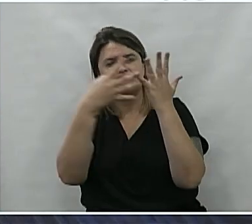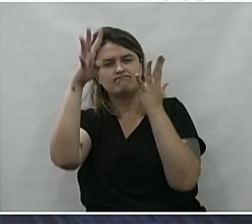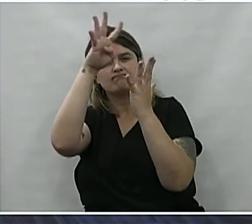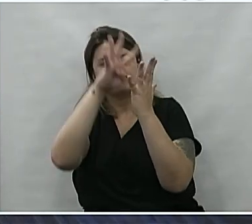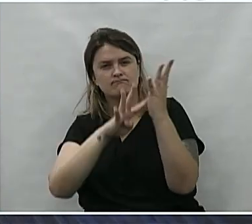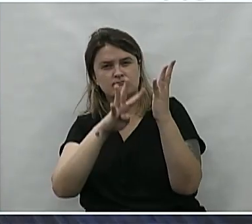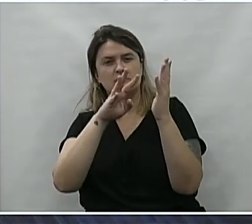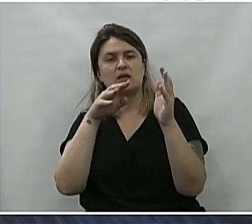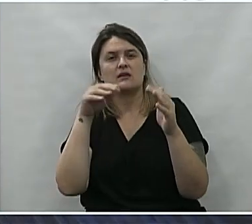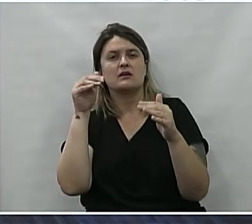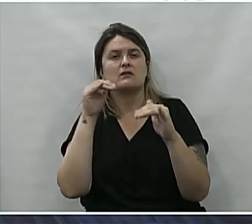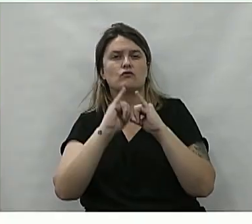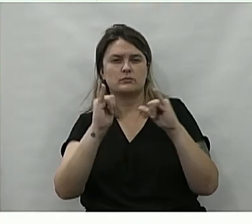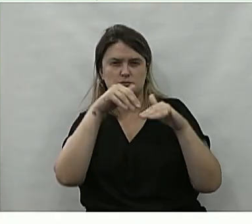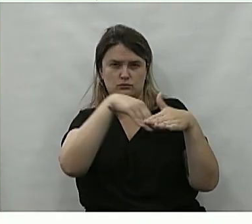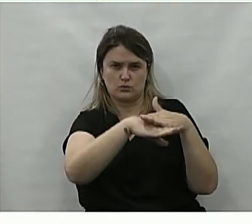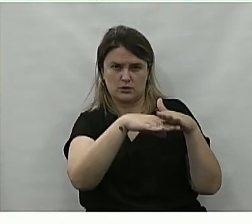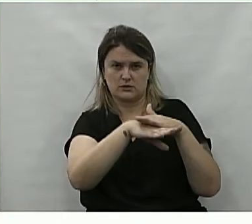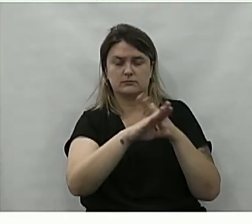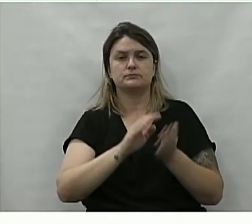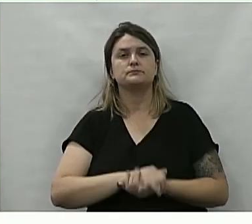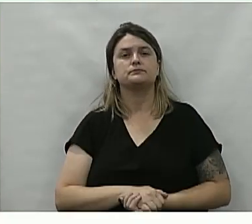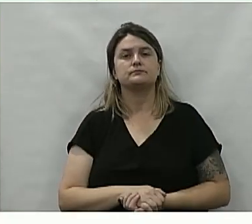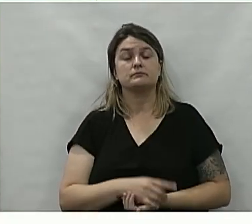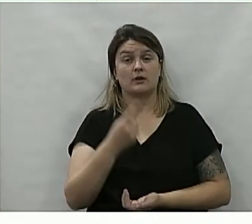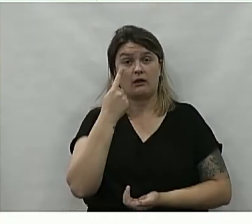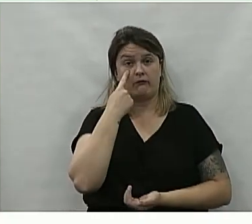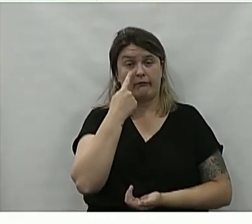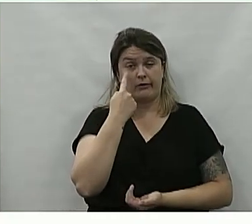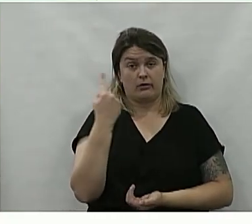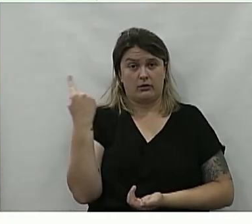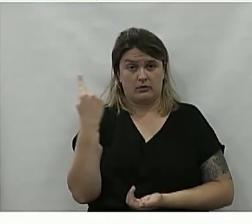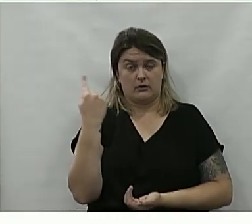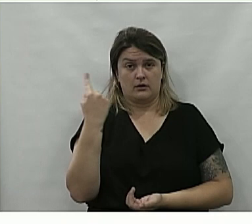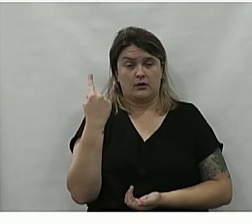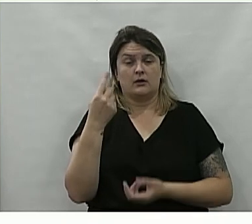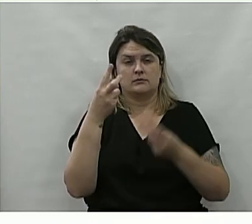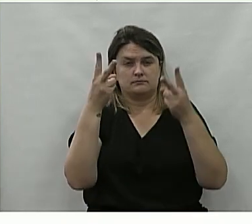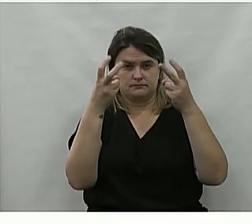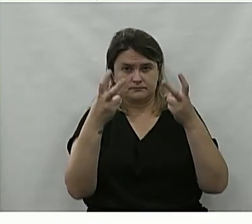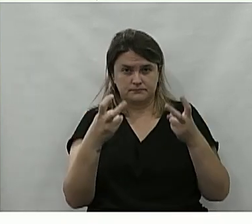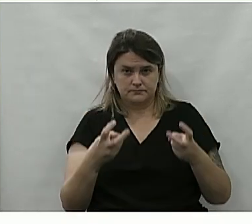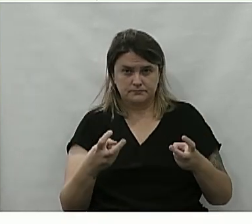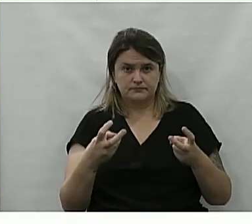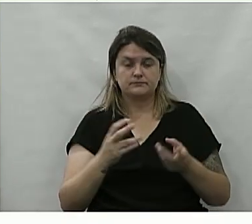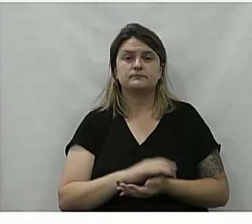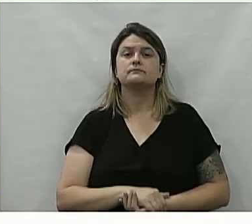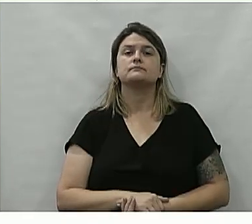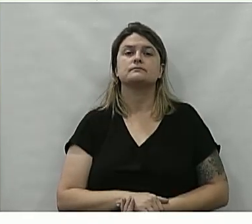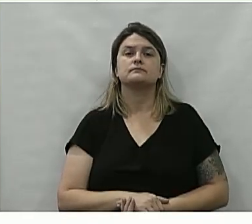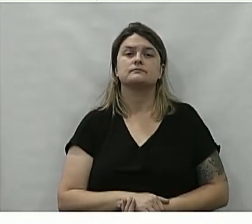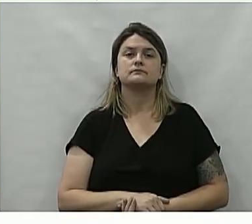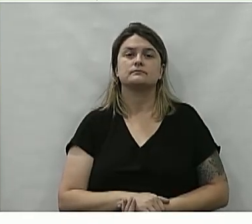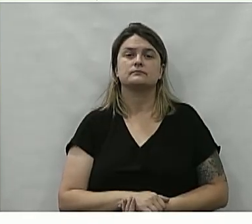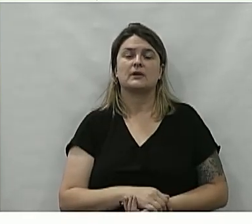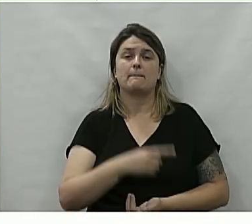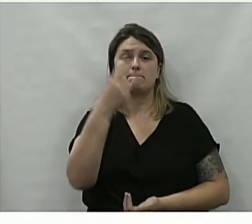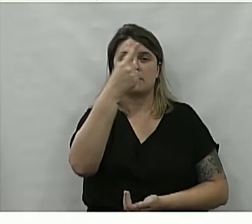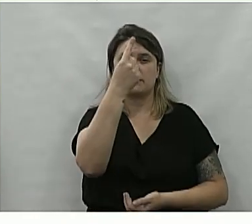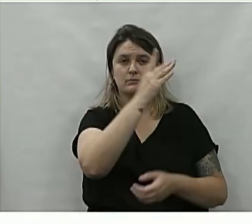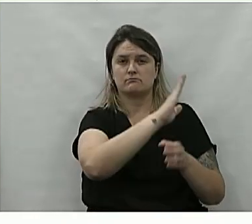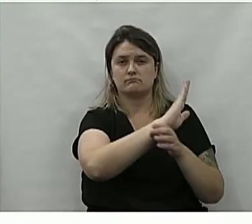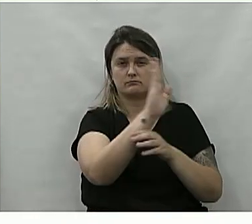Do banco de dados Aqui portanto Nós podemos Observar Nesse primeiro